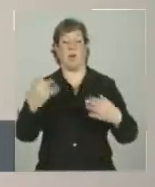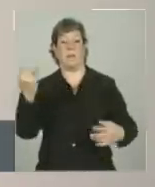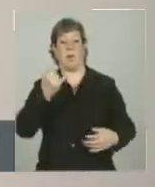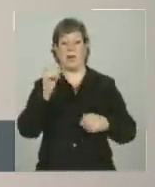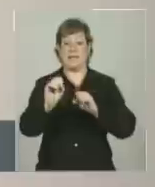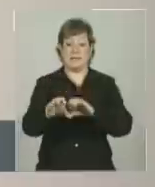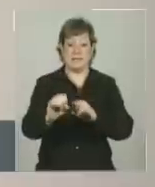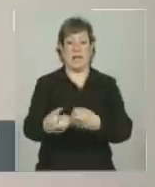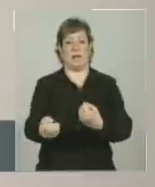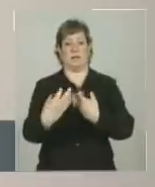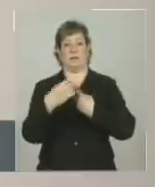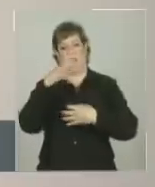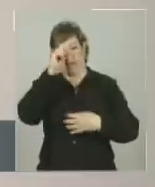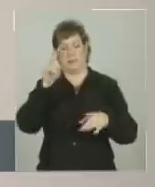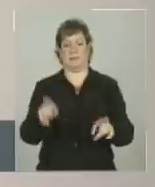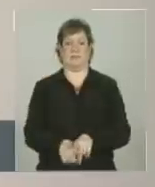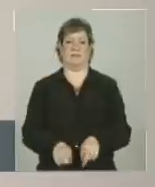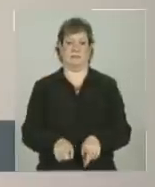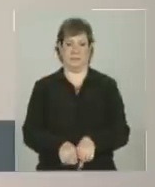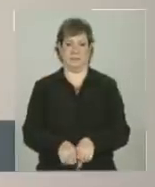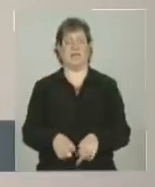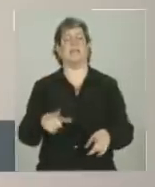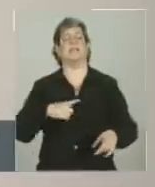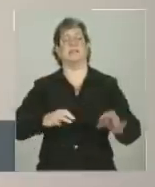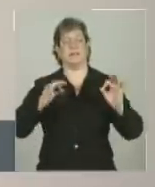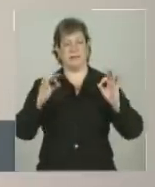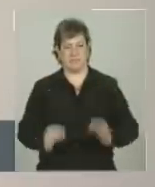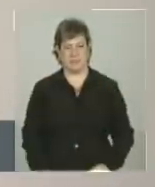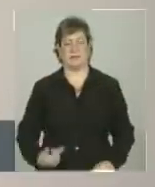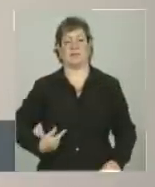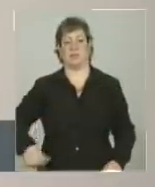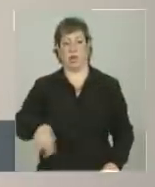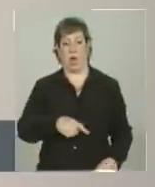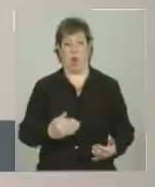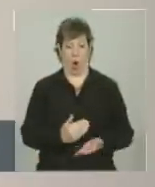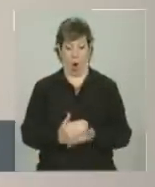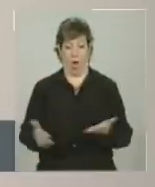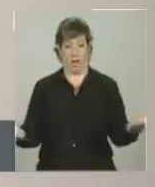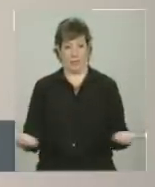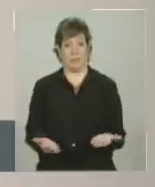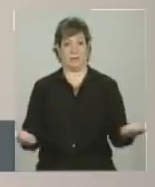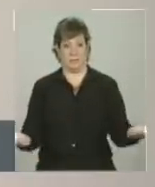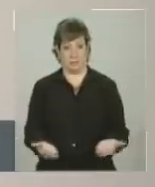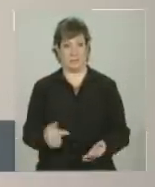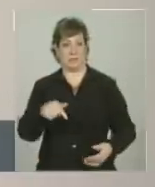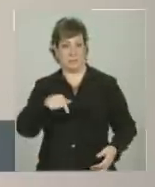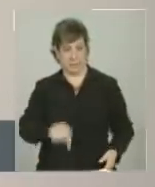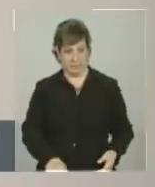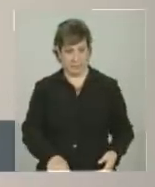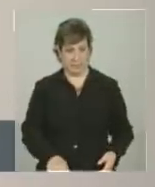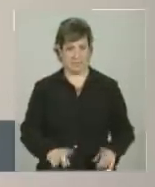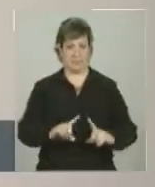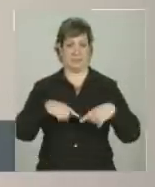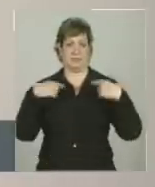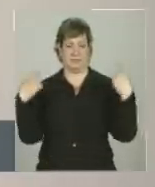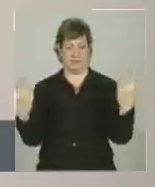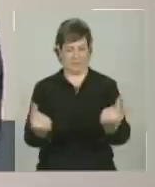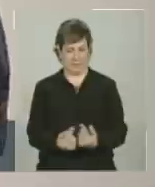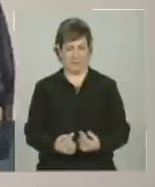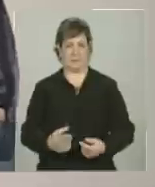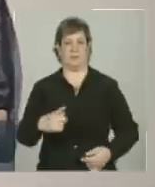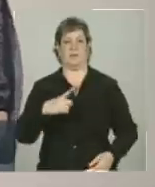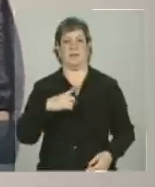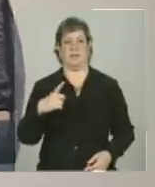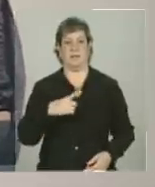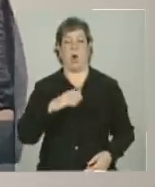algo a aprender. Estou certa que damos com este processo, com o Open Government Partnership,